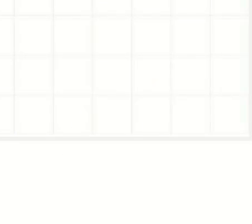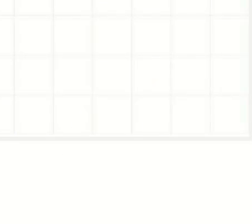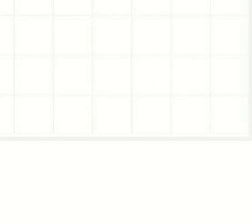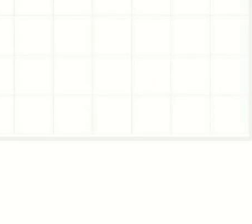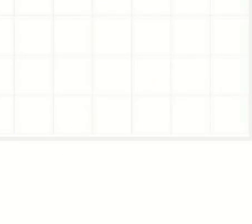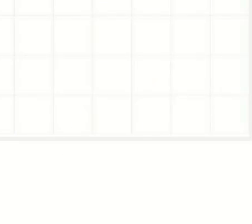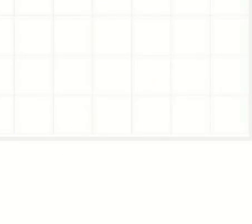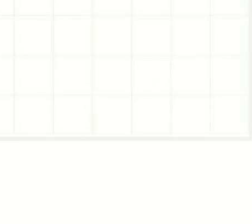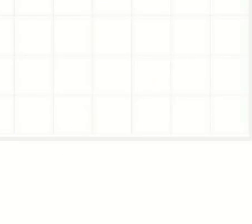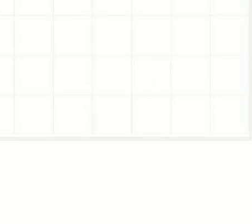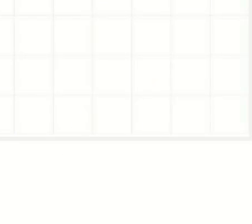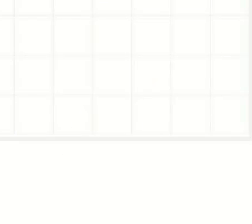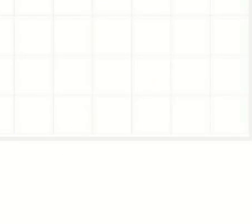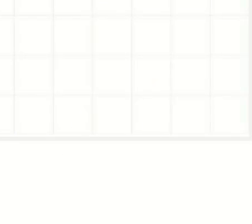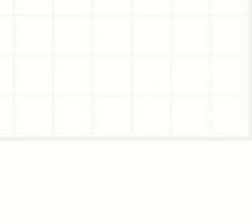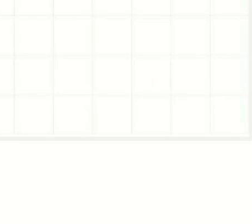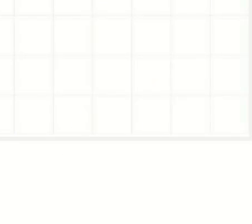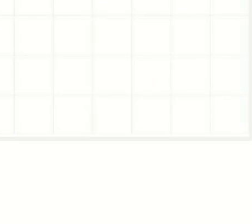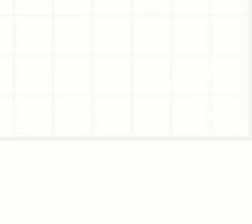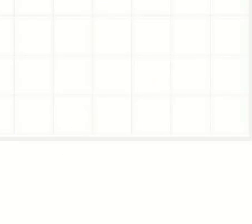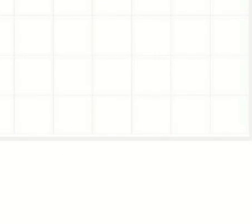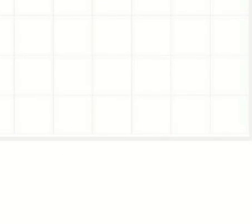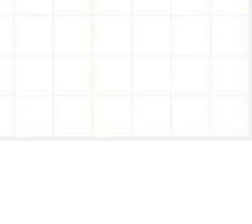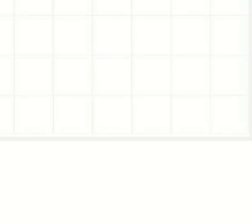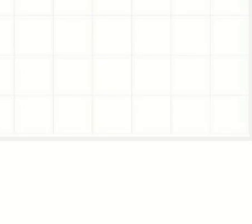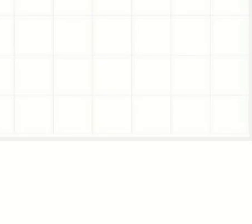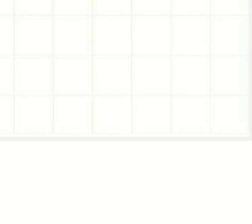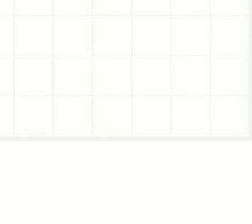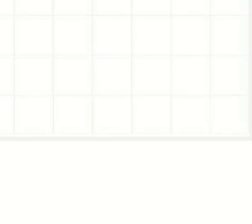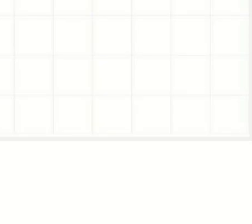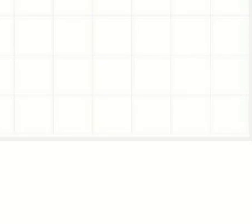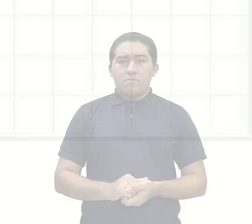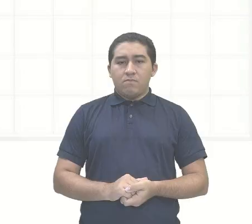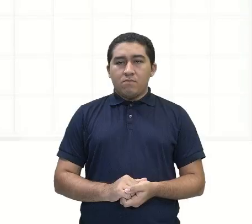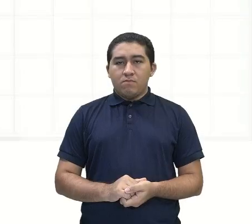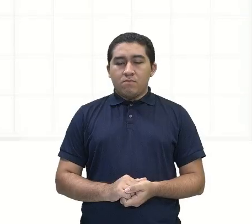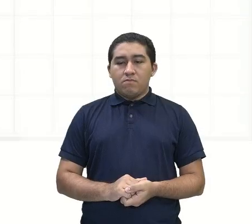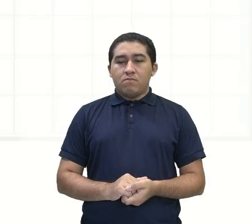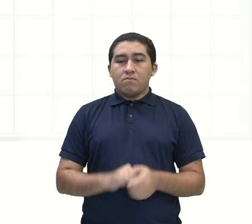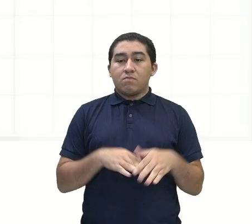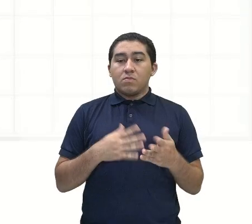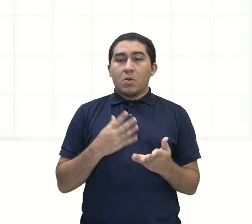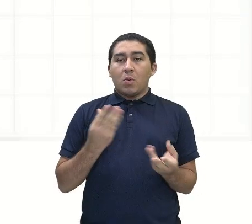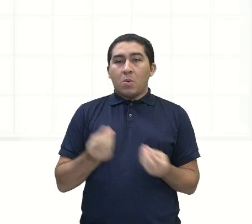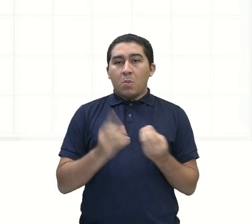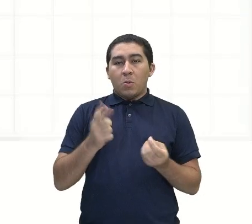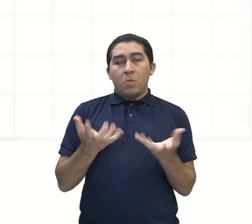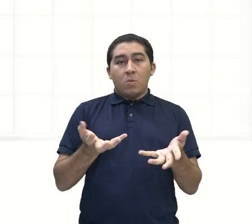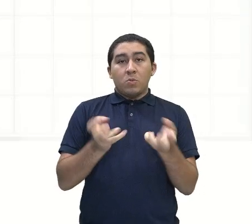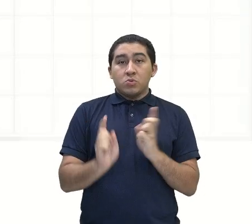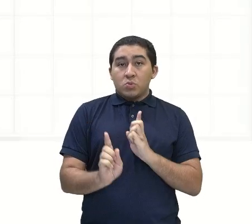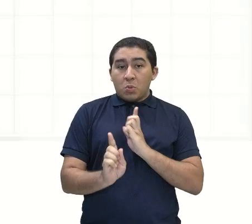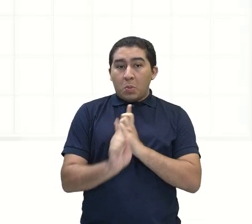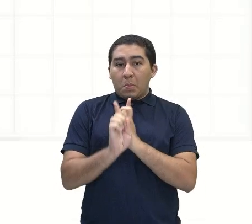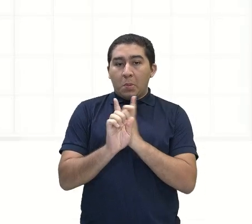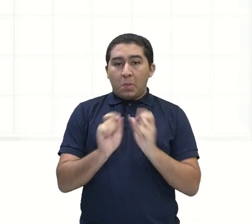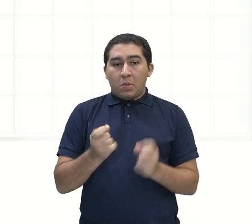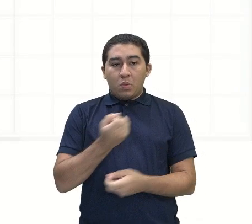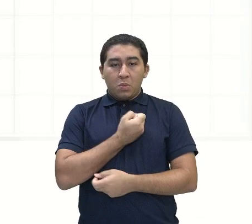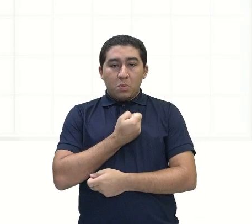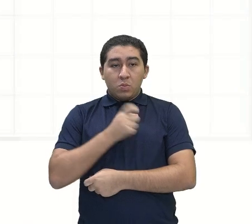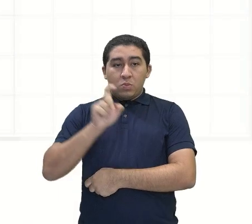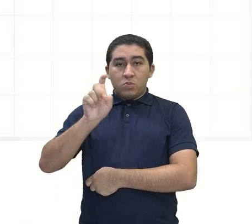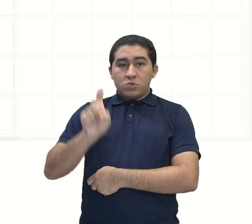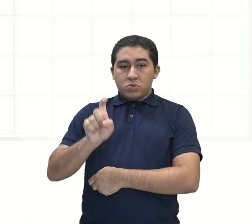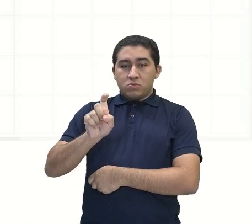é 60 sobre x. Como eu quero descobrir o valor de x, então